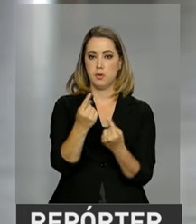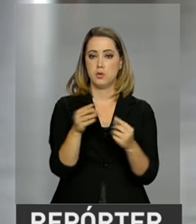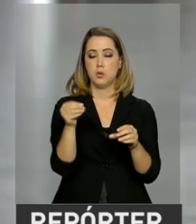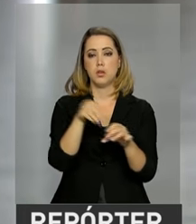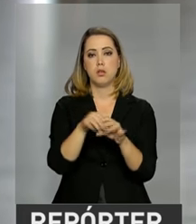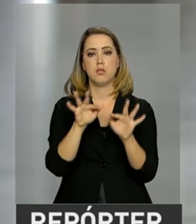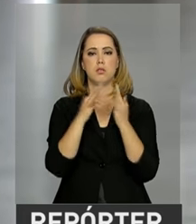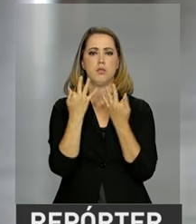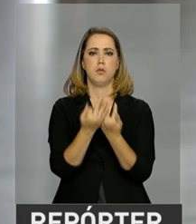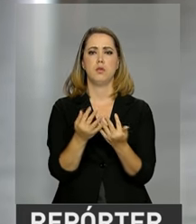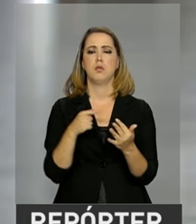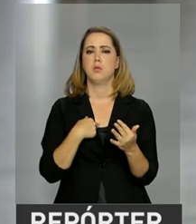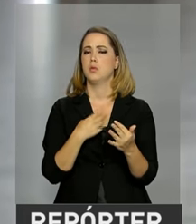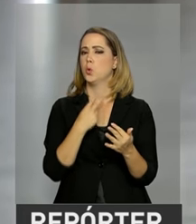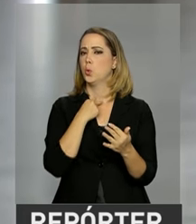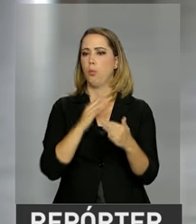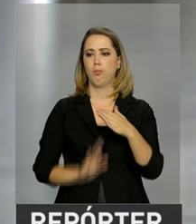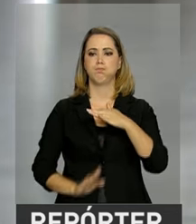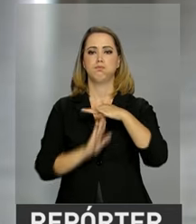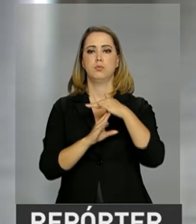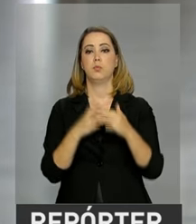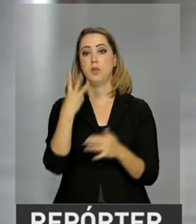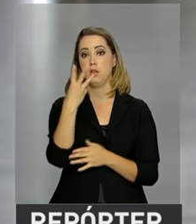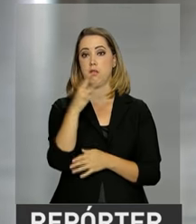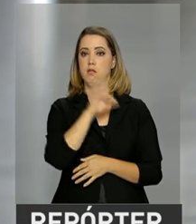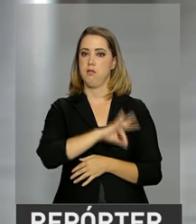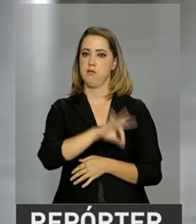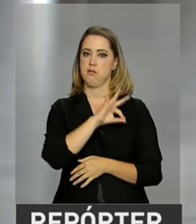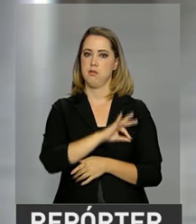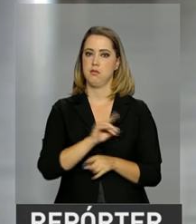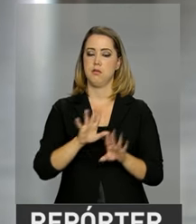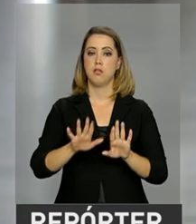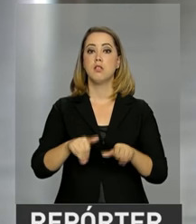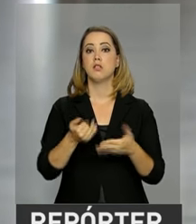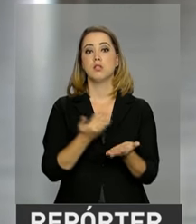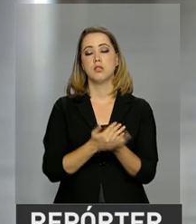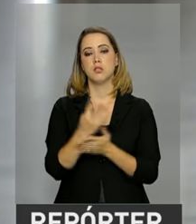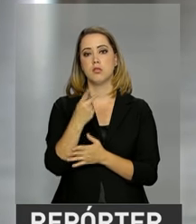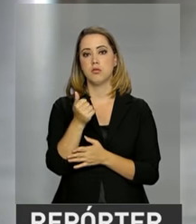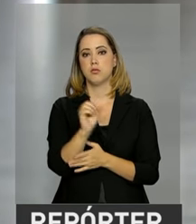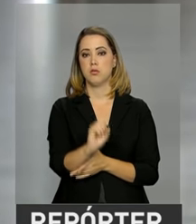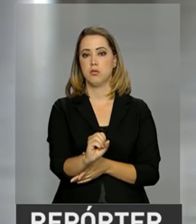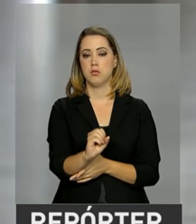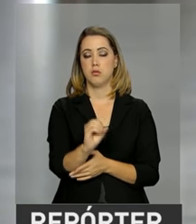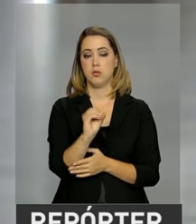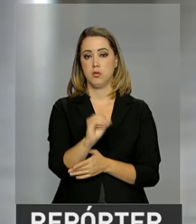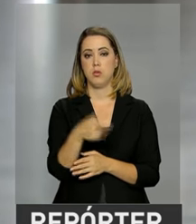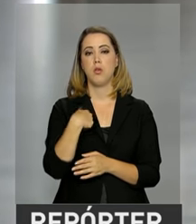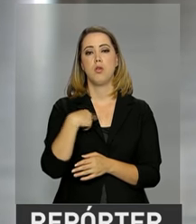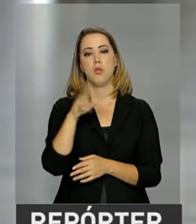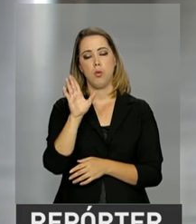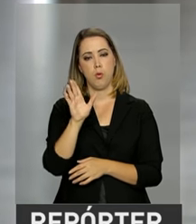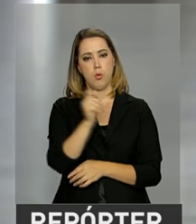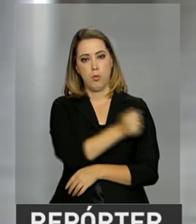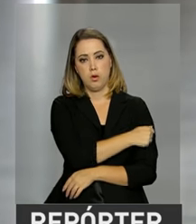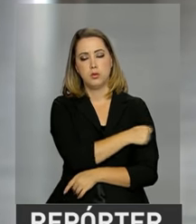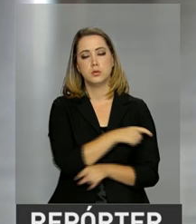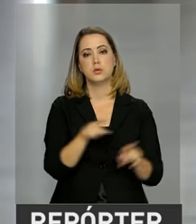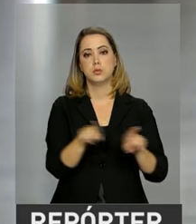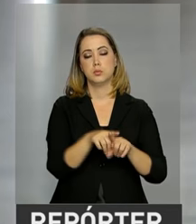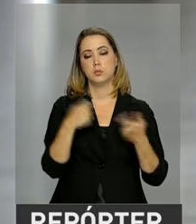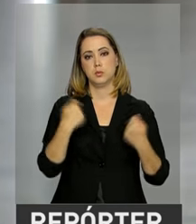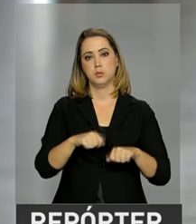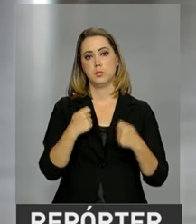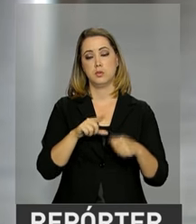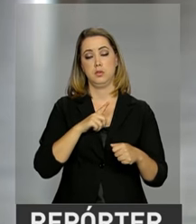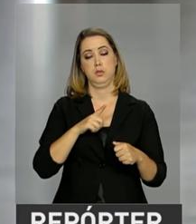família não pode ser superior a três salários mínimos E desde 2010 o estudante também deve ter feito o Exame